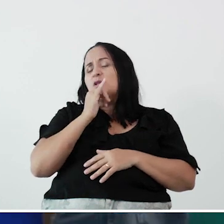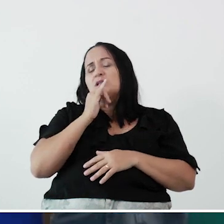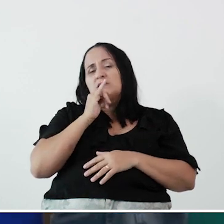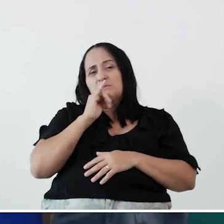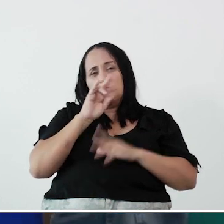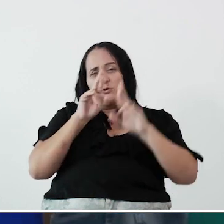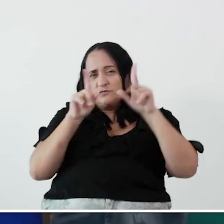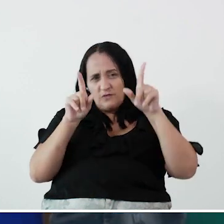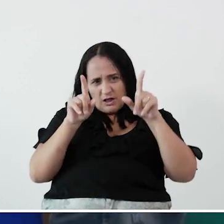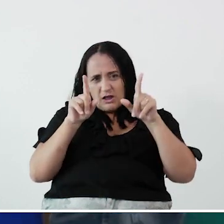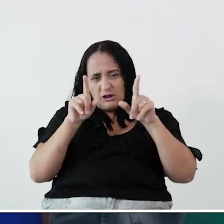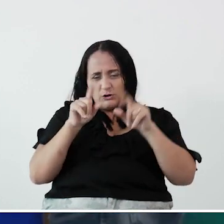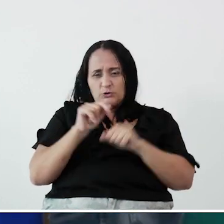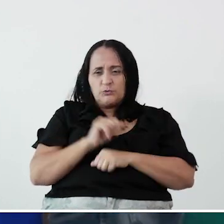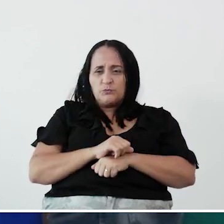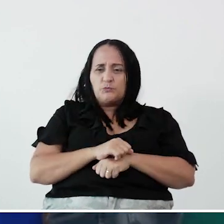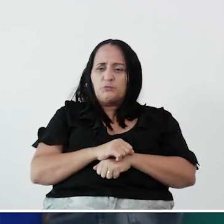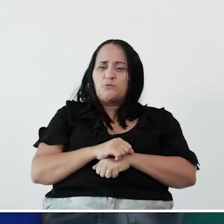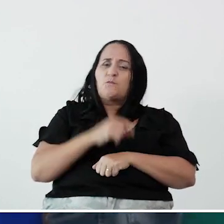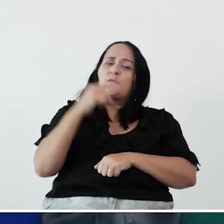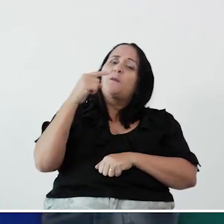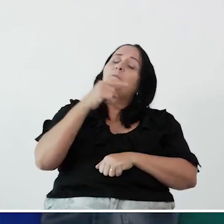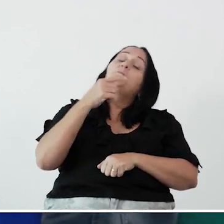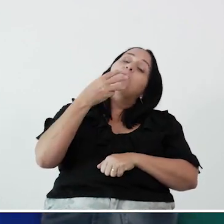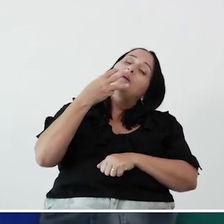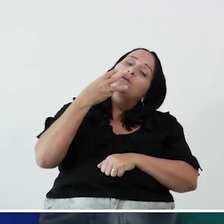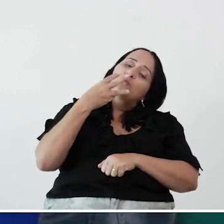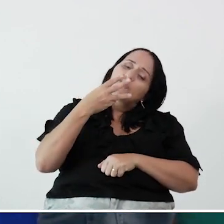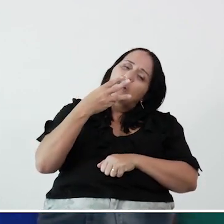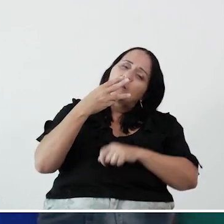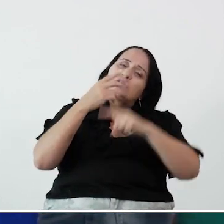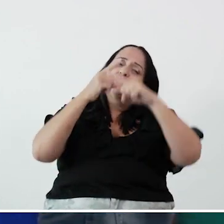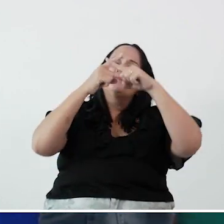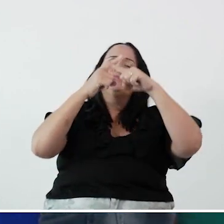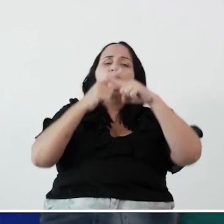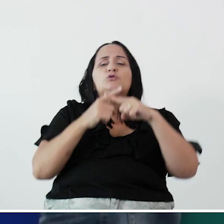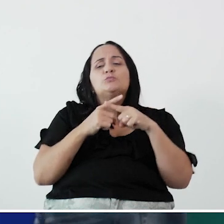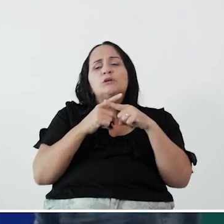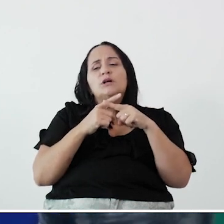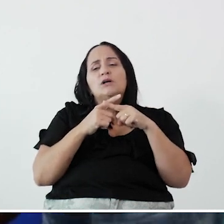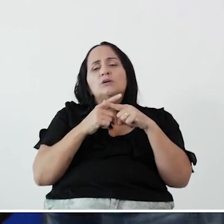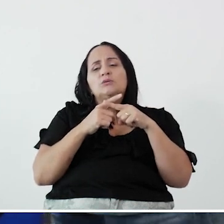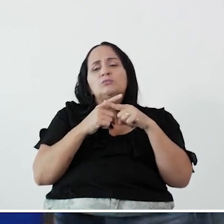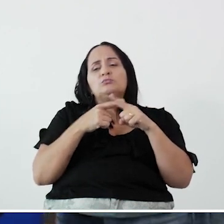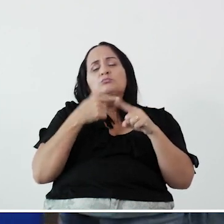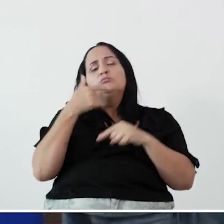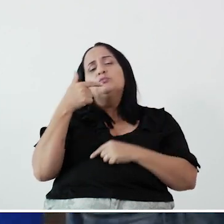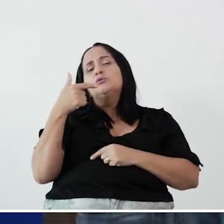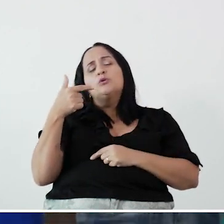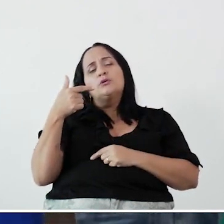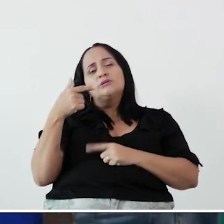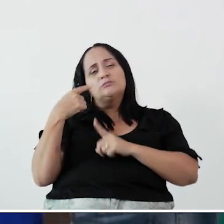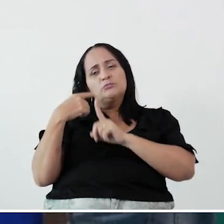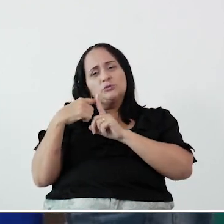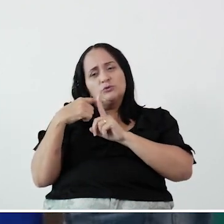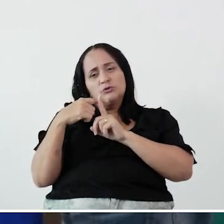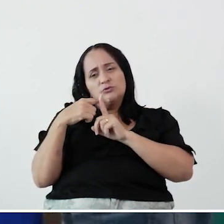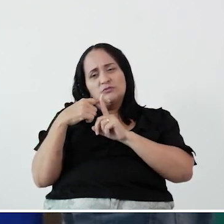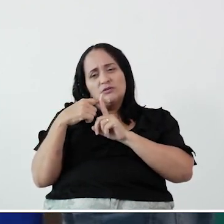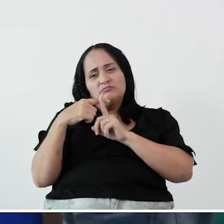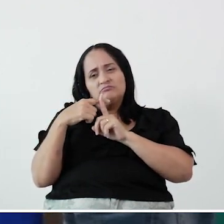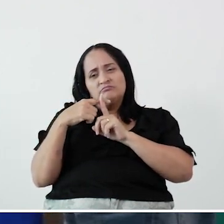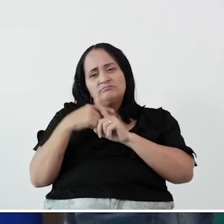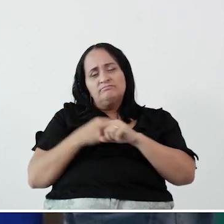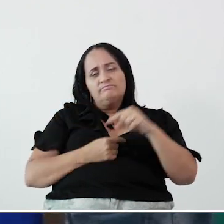exemplo, o número menos 3 multiplicando o número 2 positivo. Um número